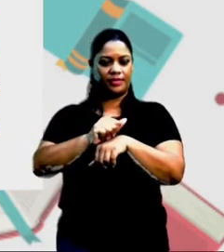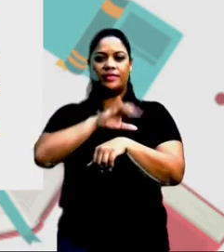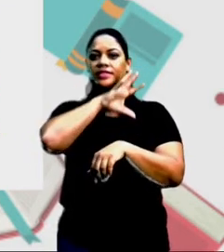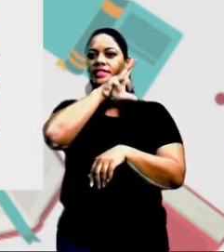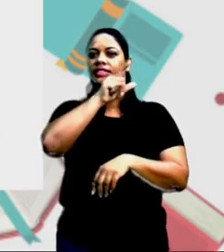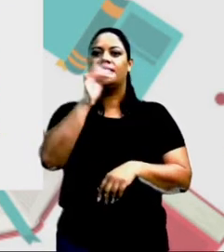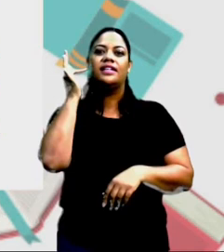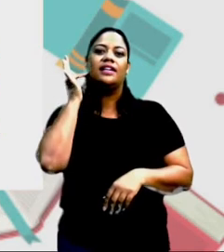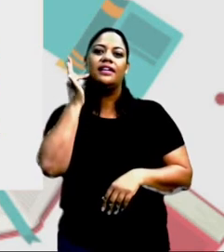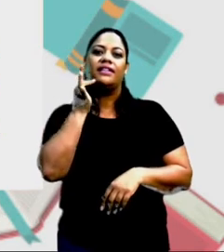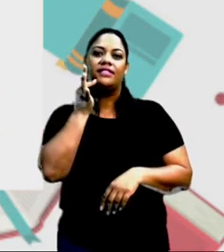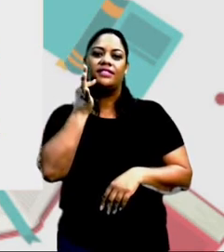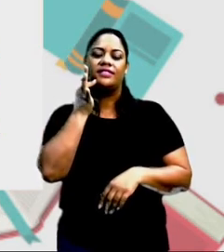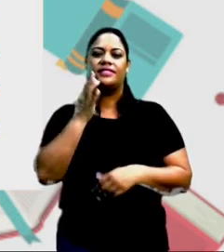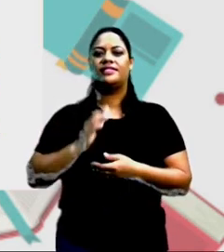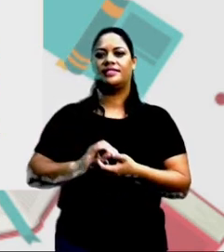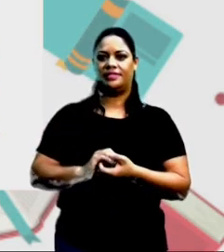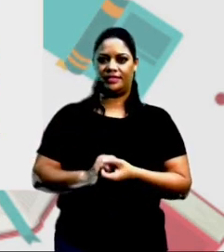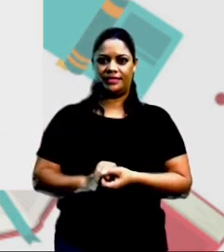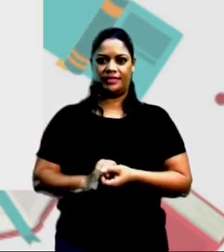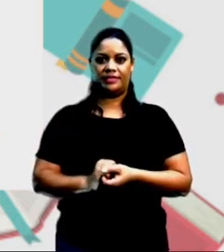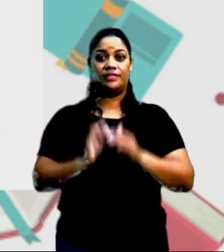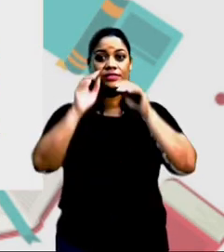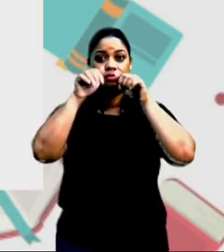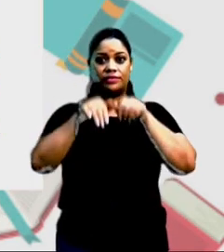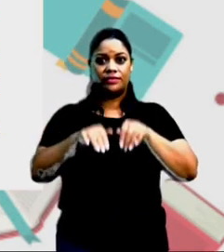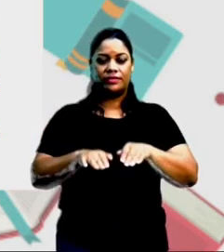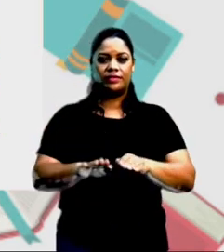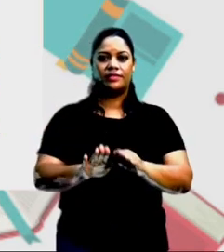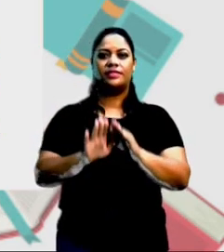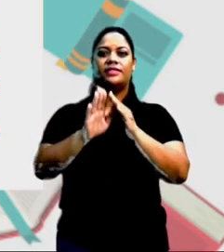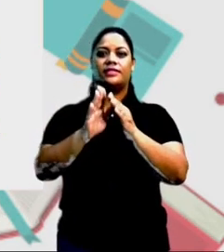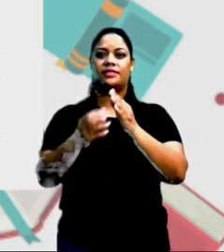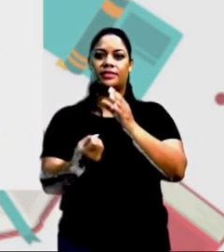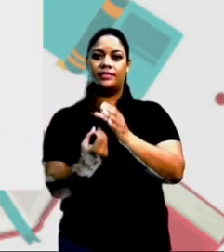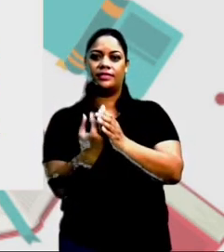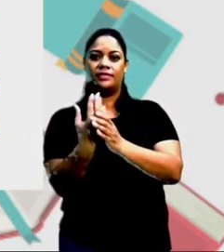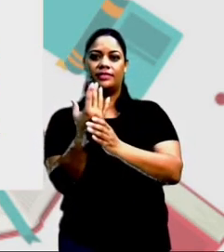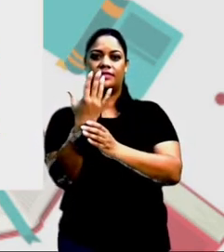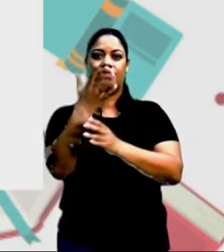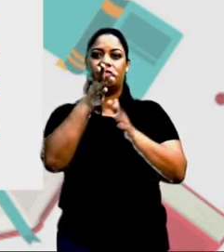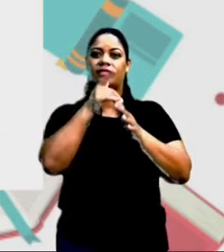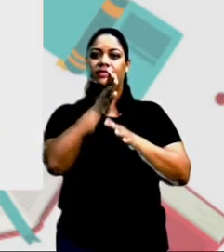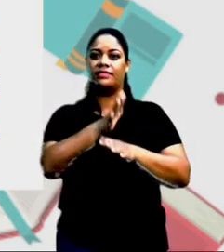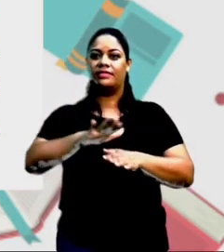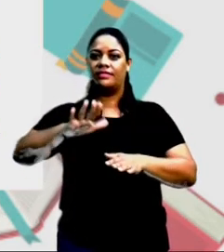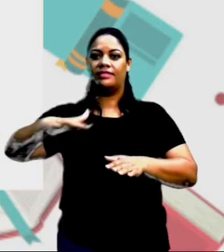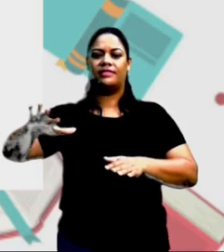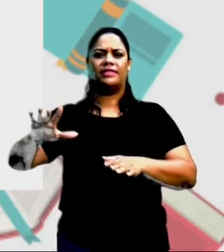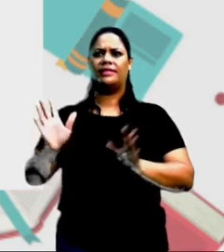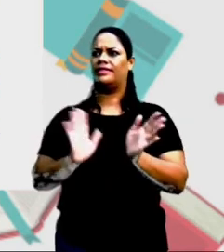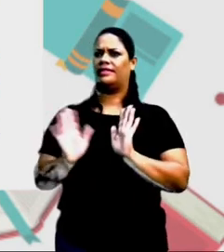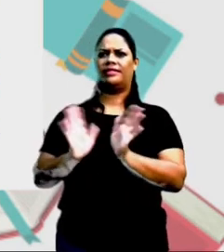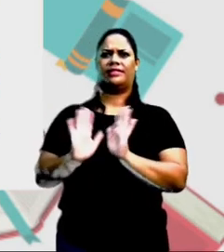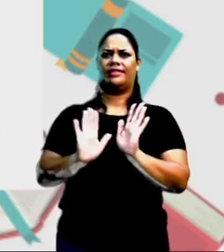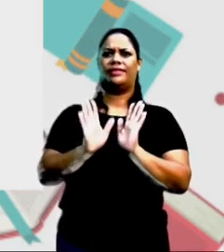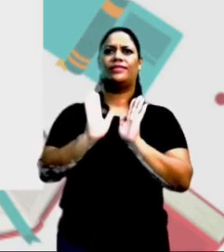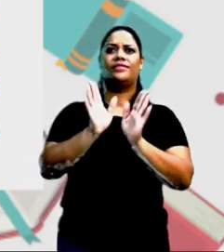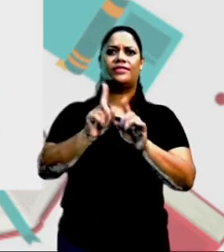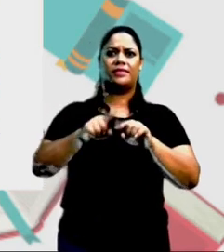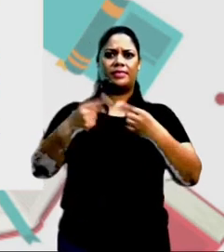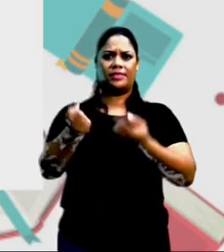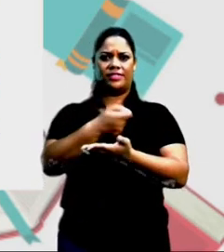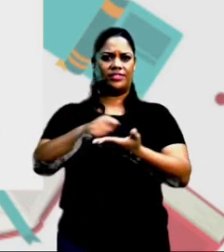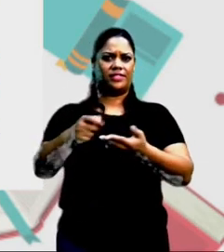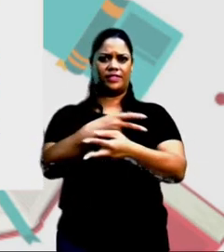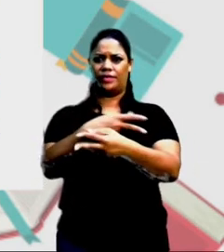para mergulhar e colher água. Não, disse o rei da selva, eu jamais